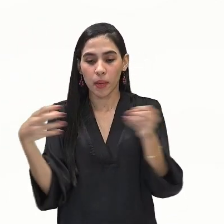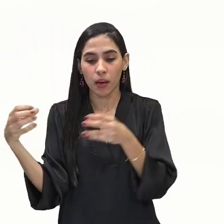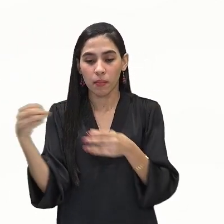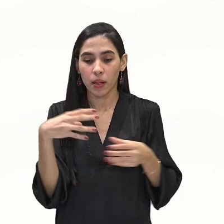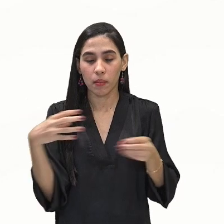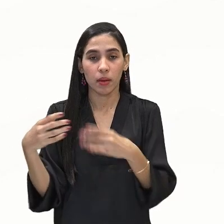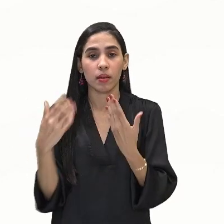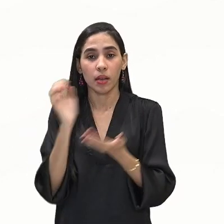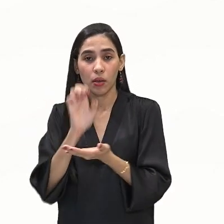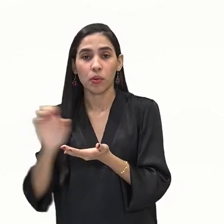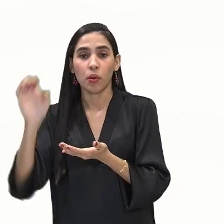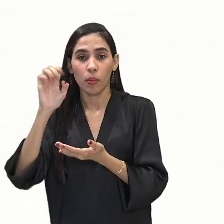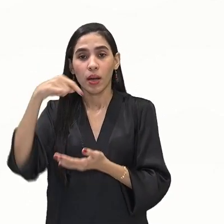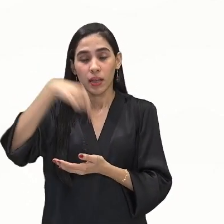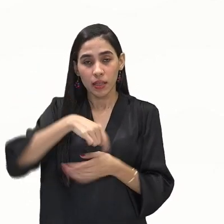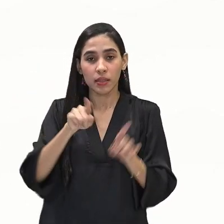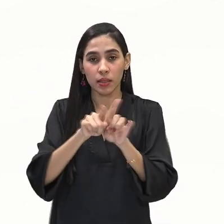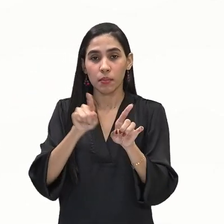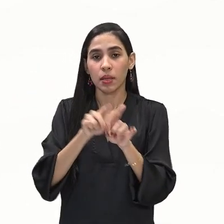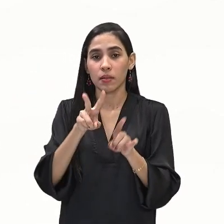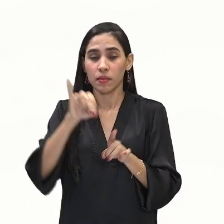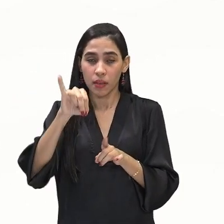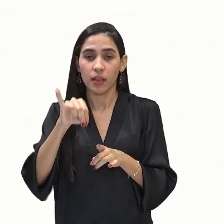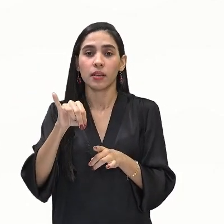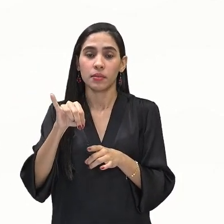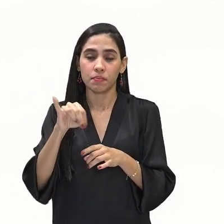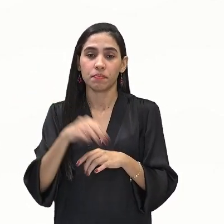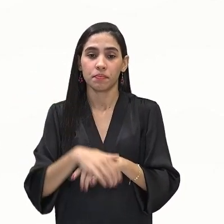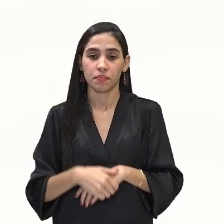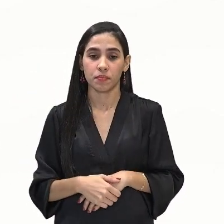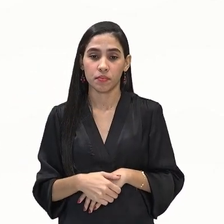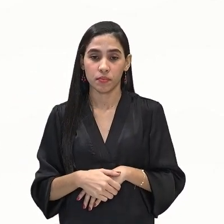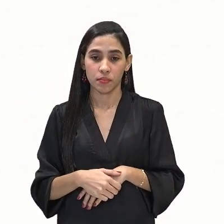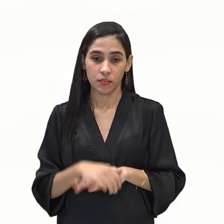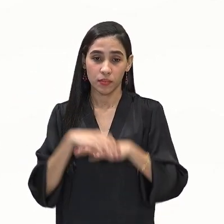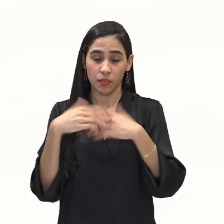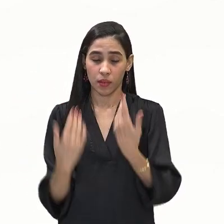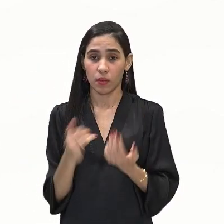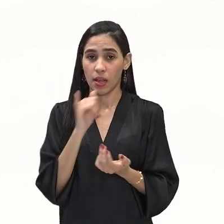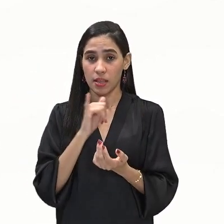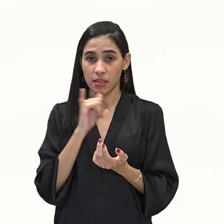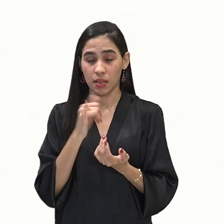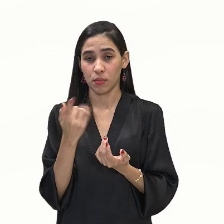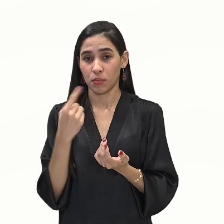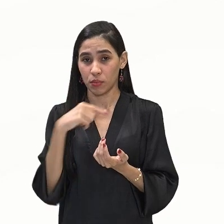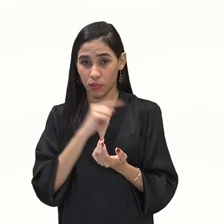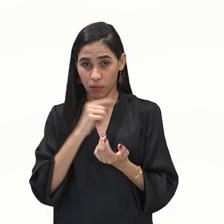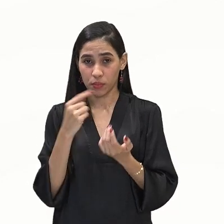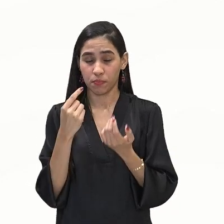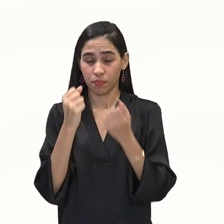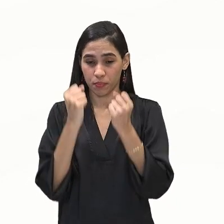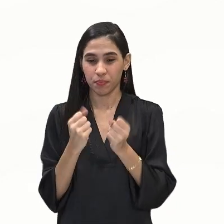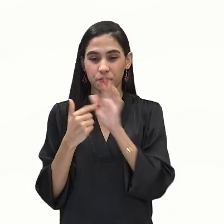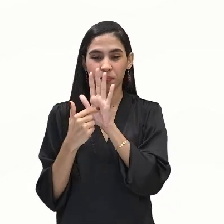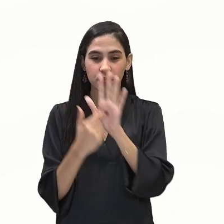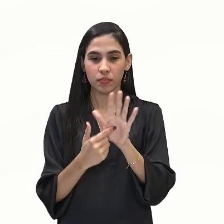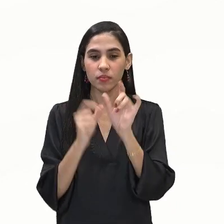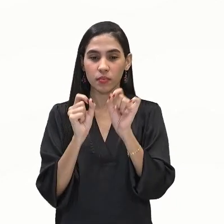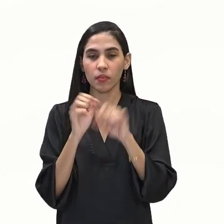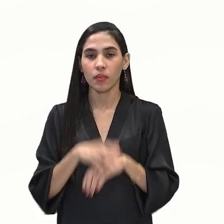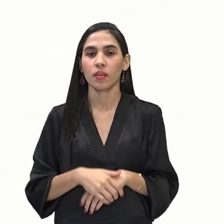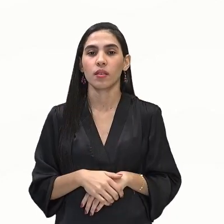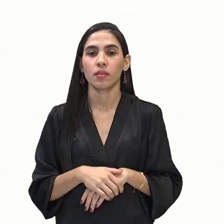surgiu lá na Europa, vai surgir aqui nas colônias também, não é? Então, um exemplo que nós podemos citar é exatamente